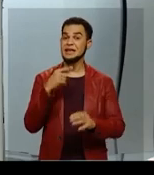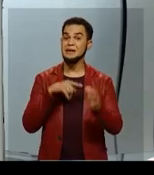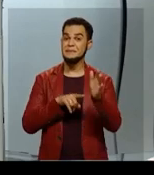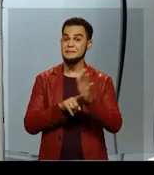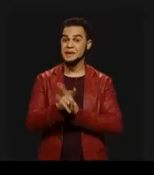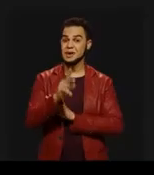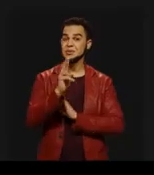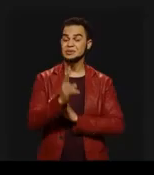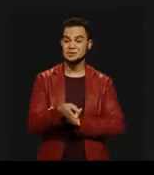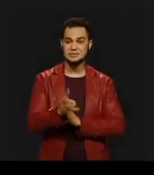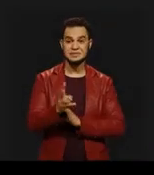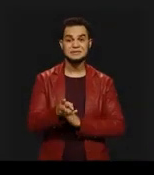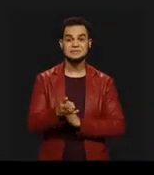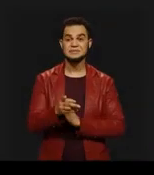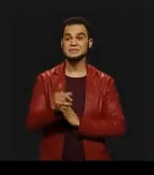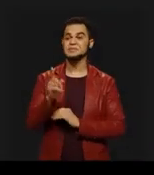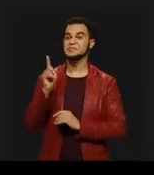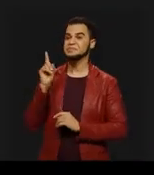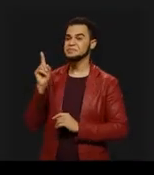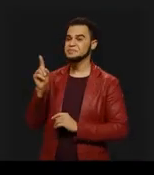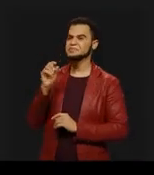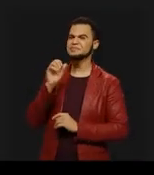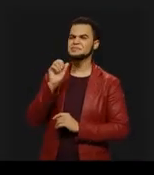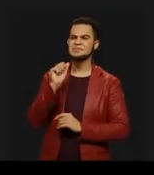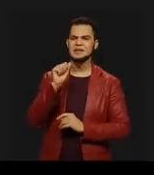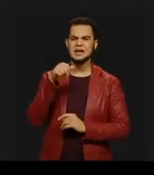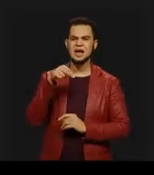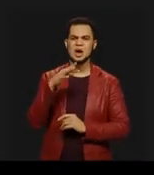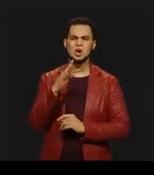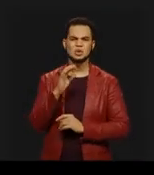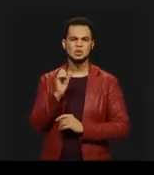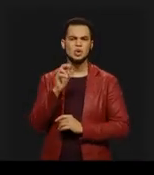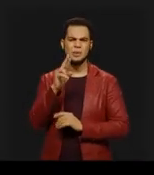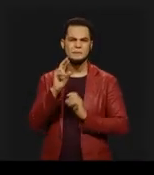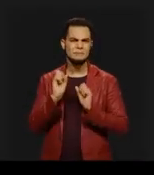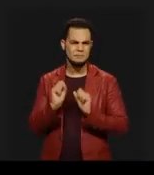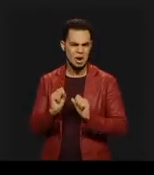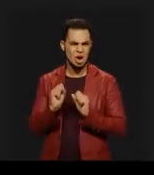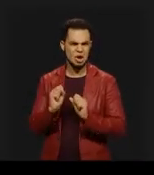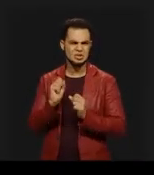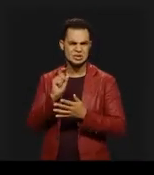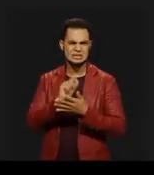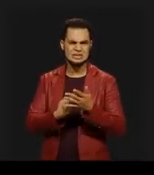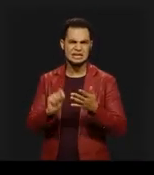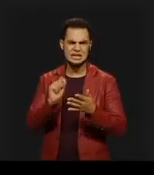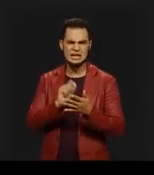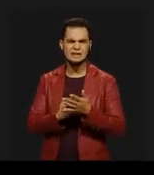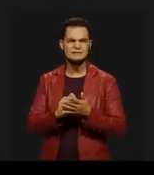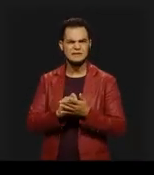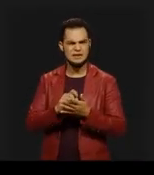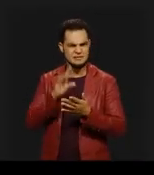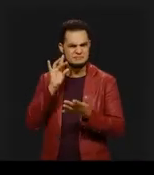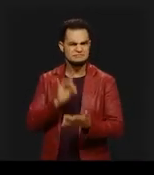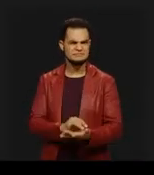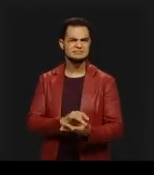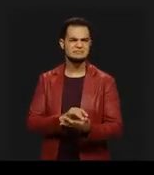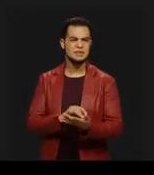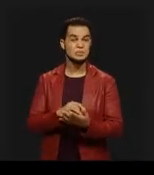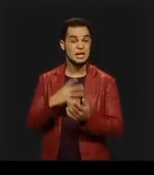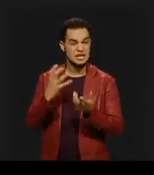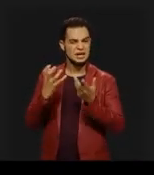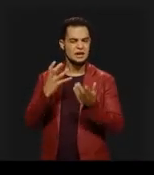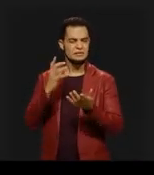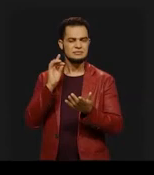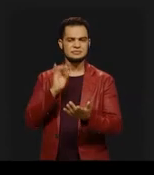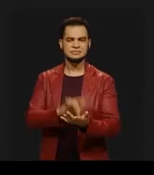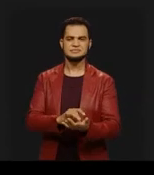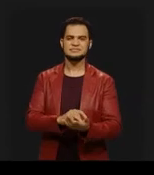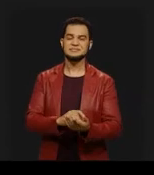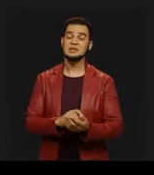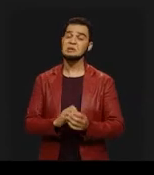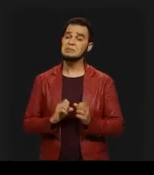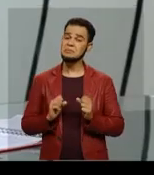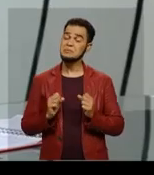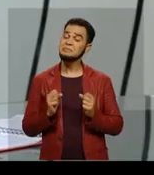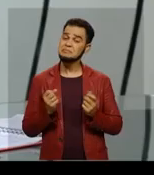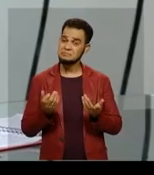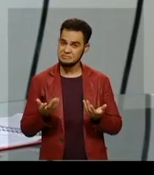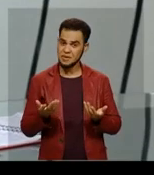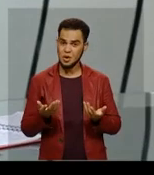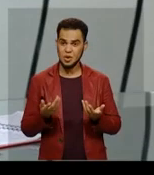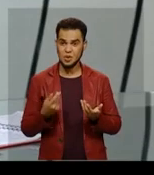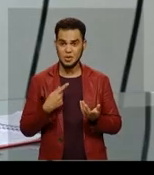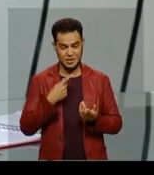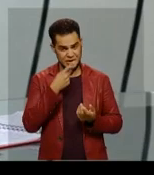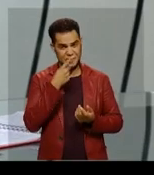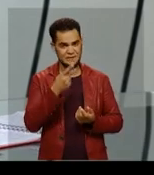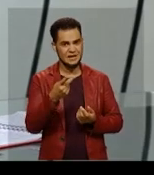exatamente, o autor pode escrever ambiguidade intencionalmente? Isso, então, a ambiguidade, como eu falei lá no início, é